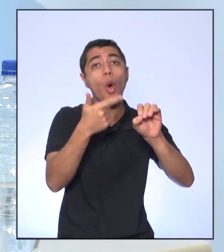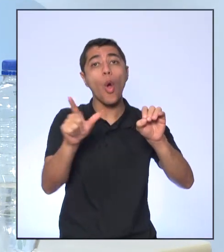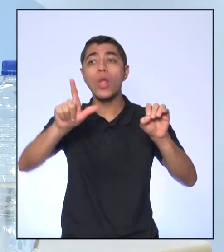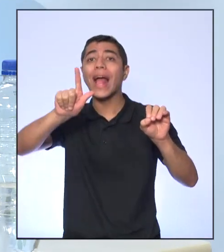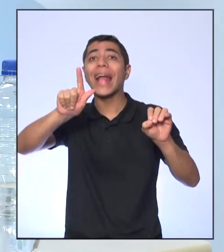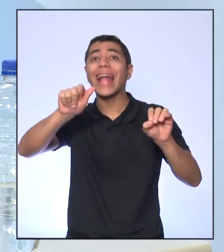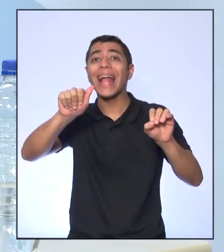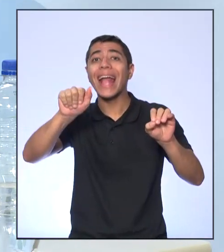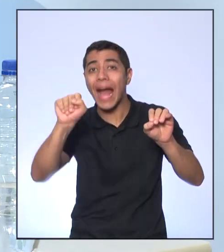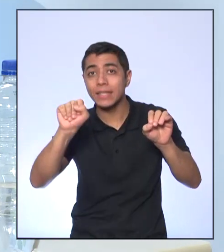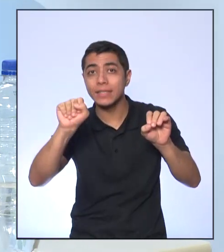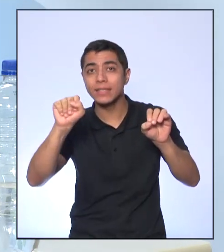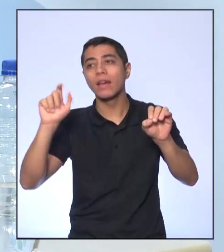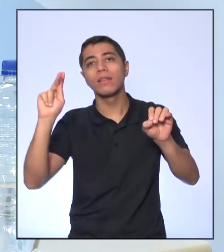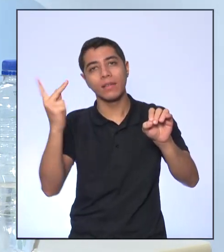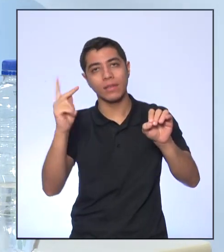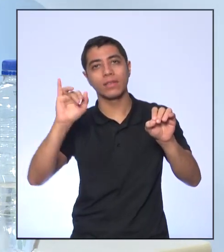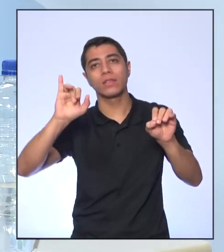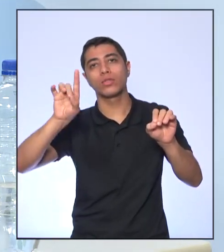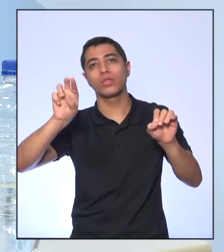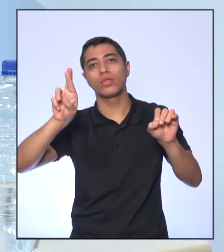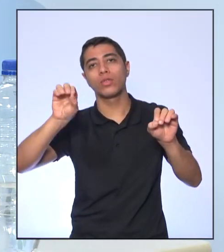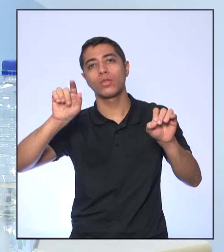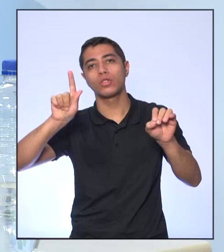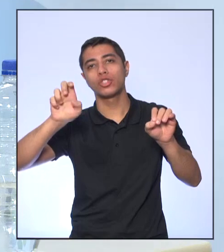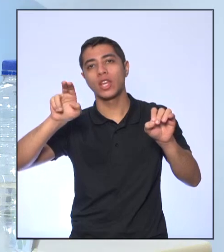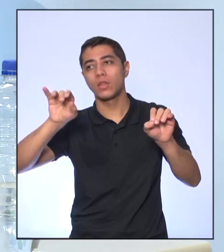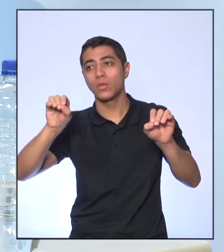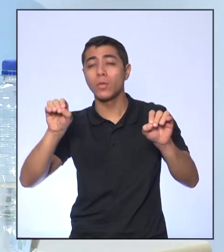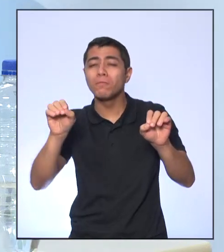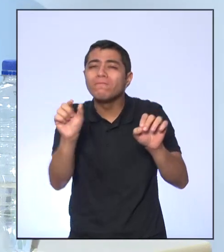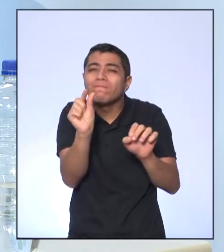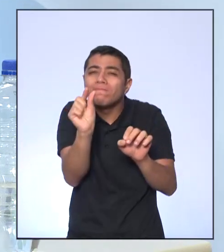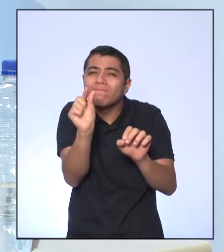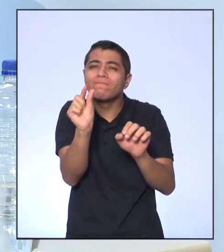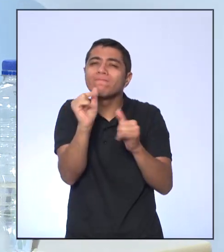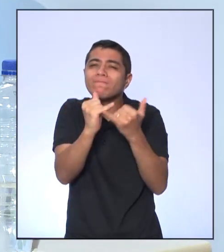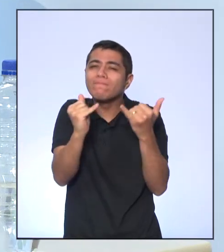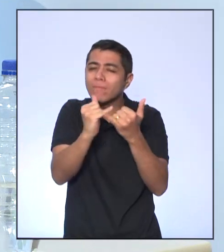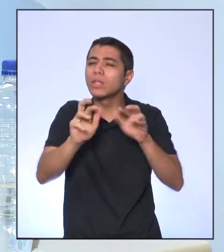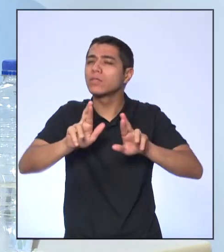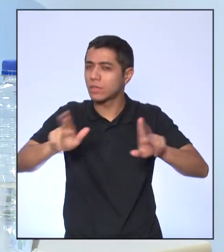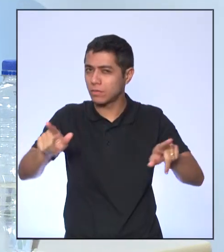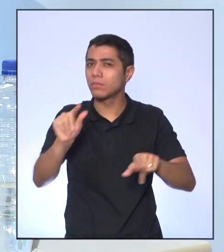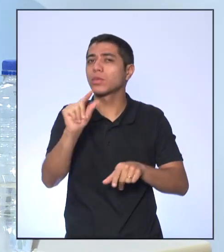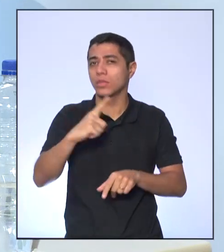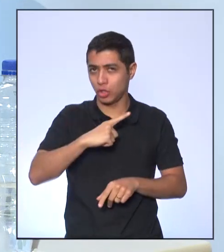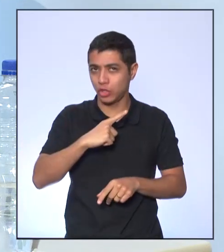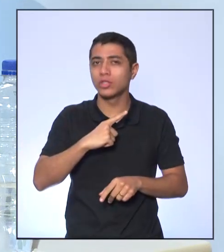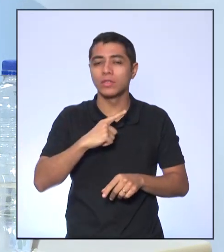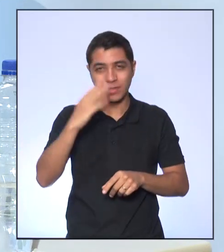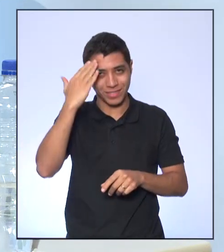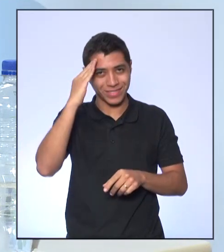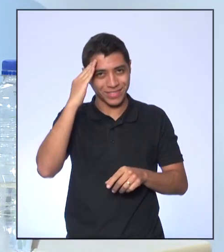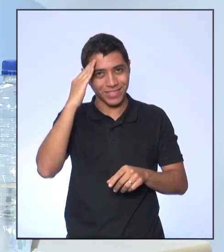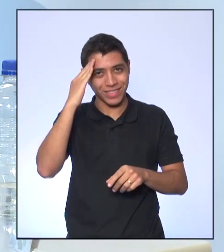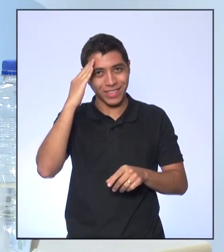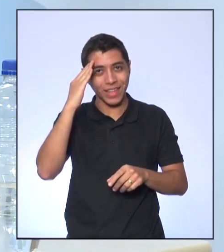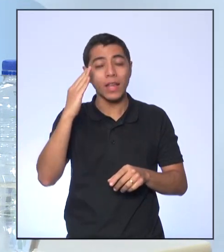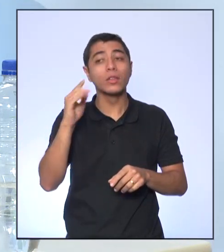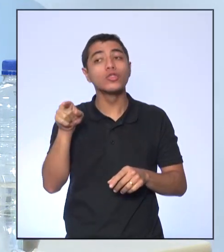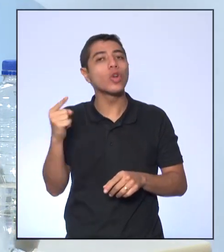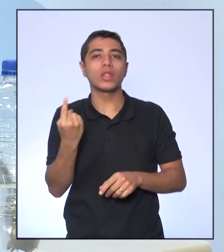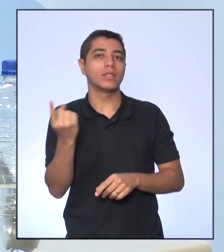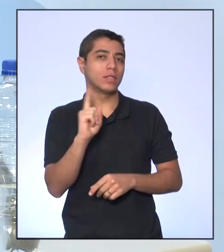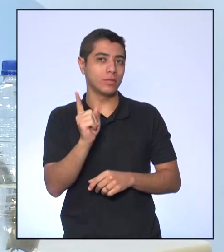bom? Mais o gás oxigênio, que é o mesmo esquema do gás hidrogênio. Então, eu tenho o símbolo do meu oxigênio, eu vou